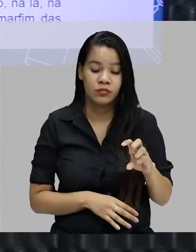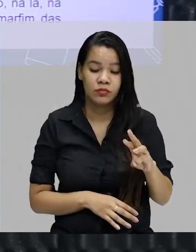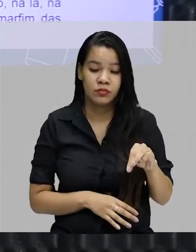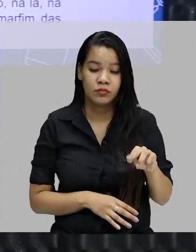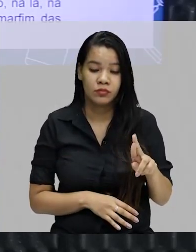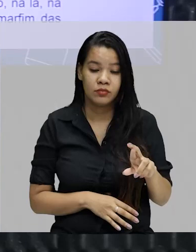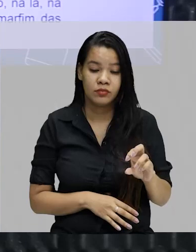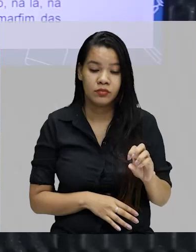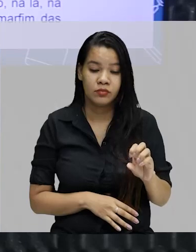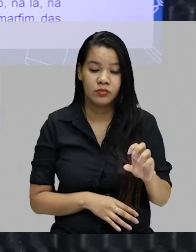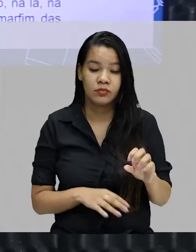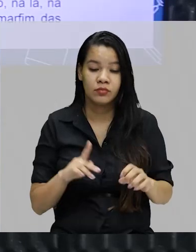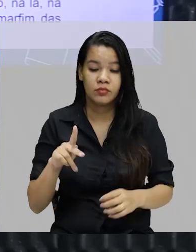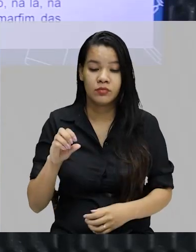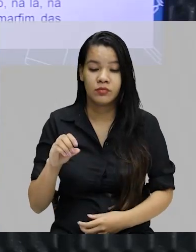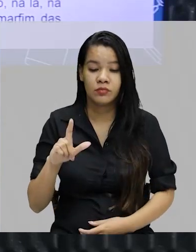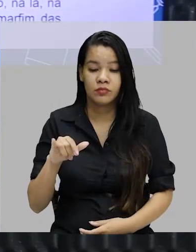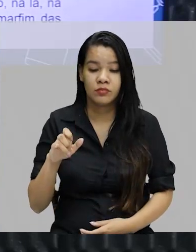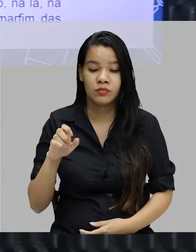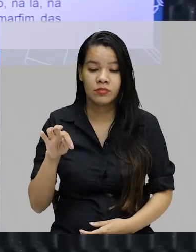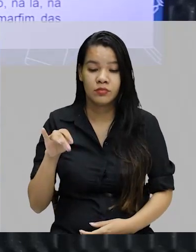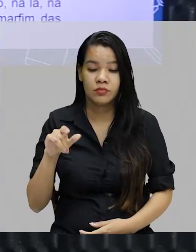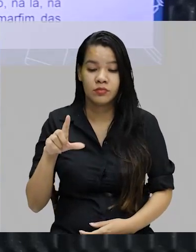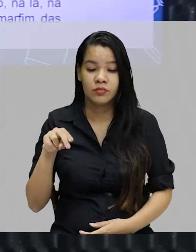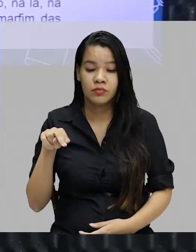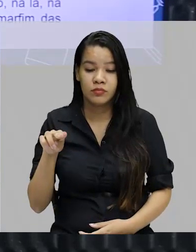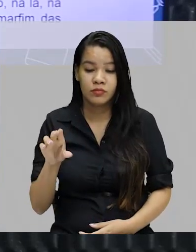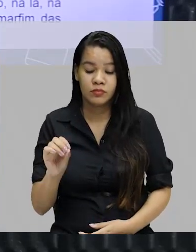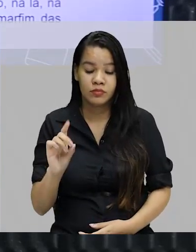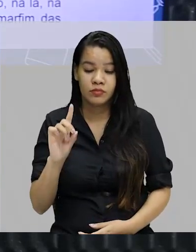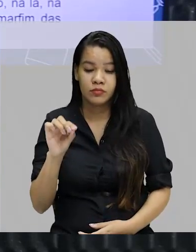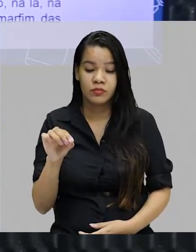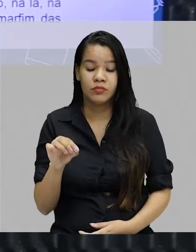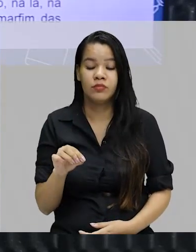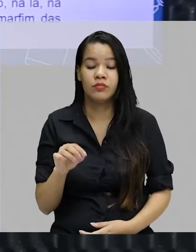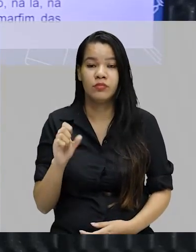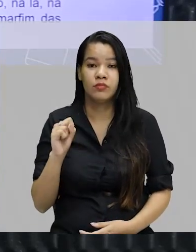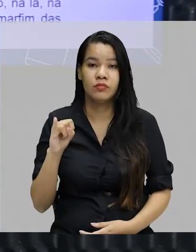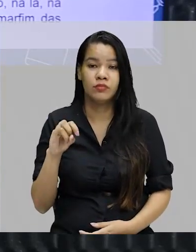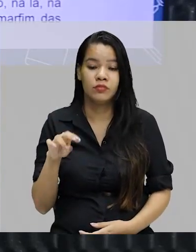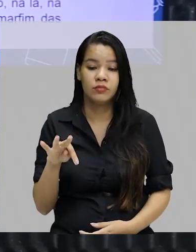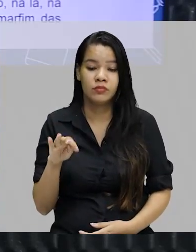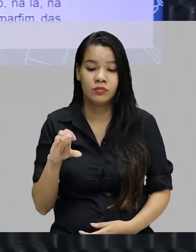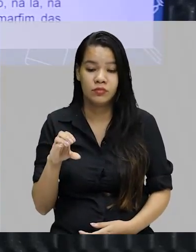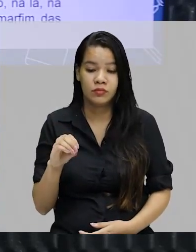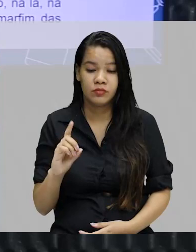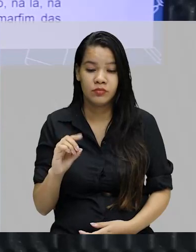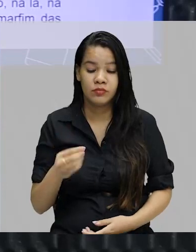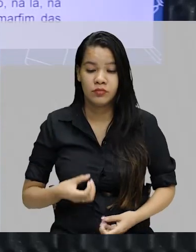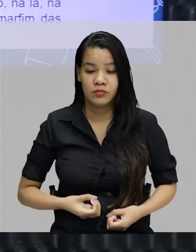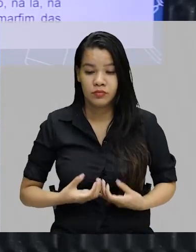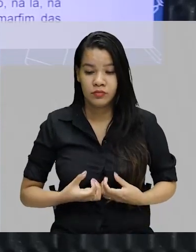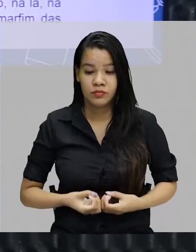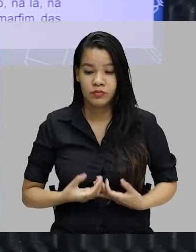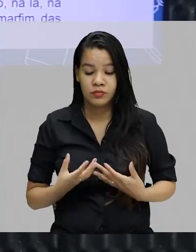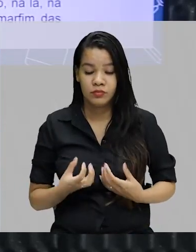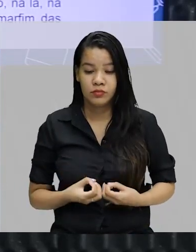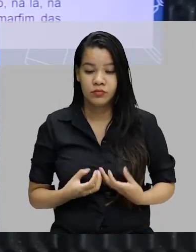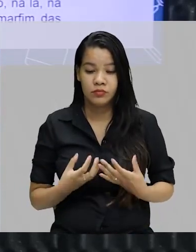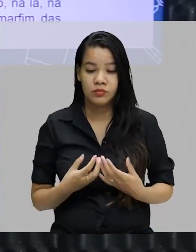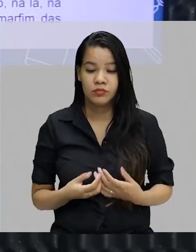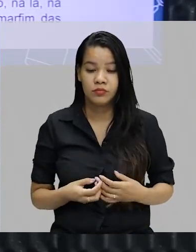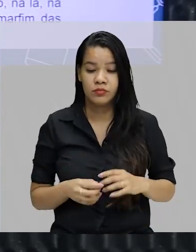polietileno, né? O polietileno é um polímero sintético, ou seja, ele é produzido em